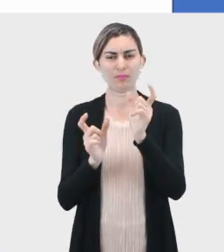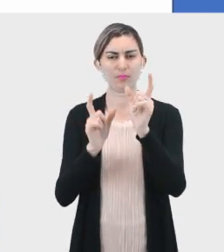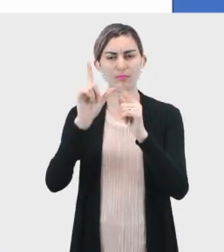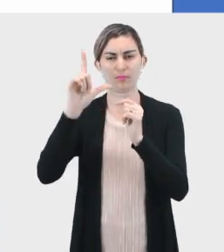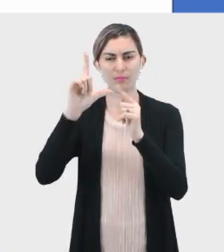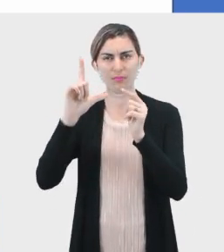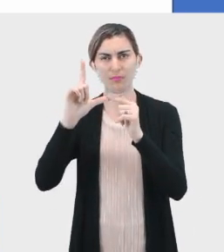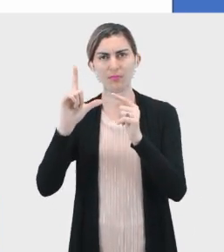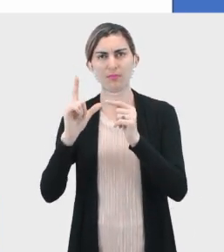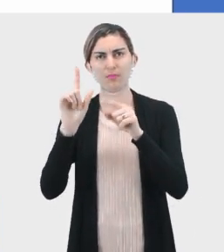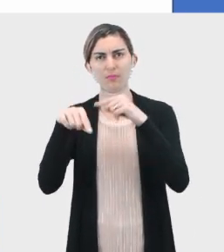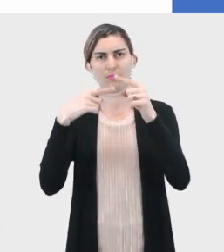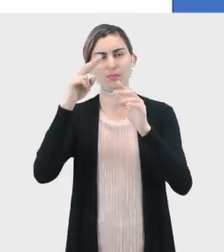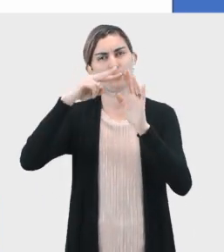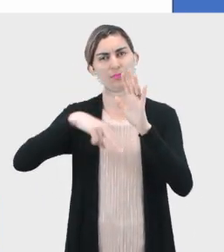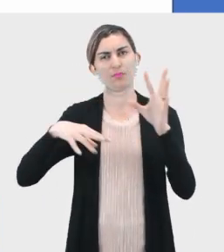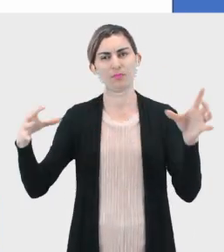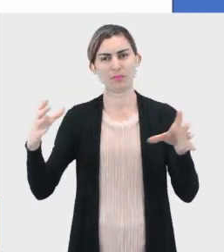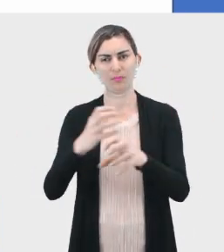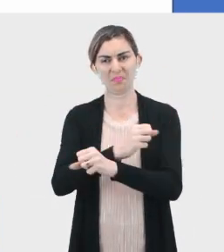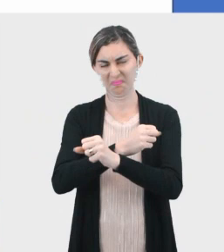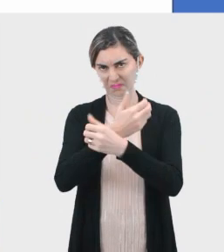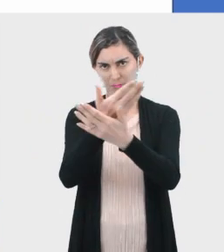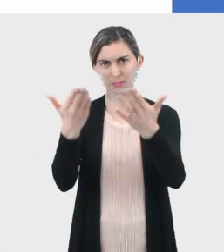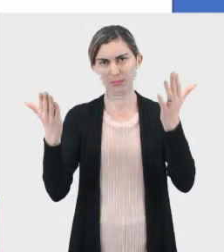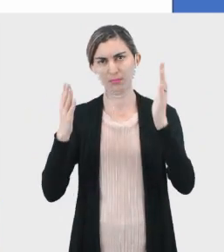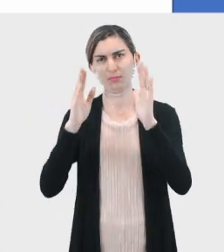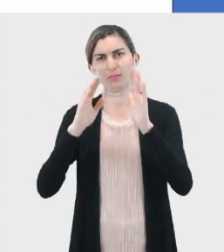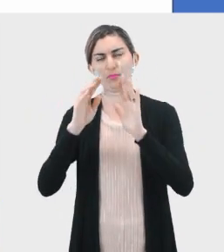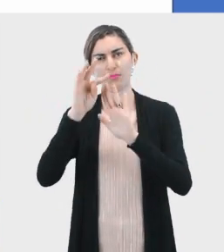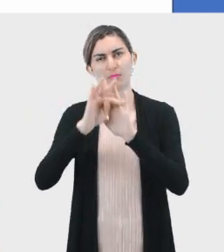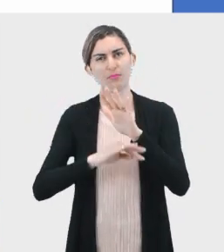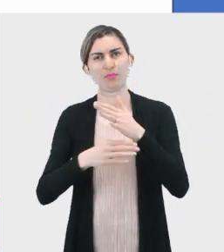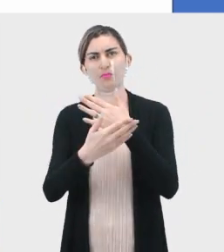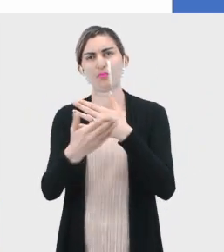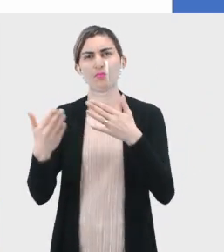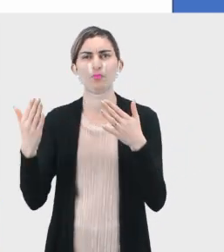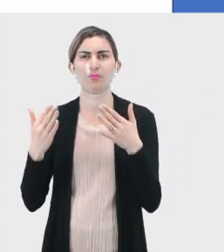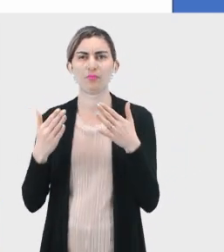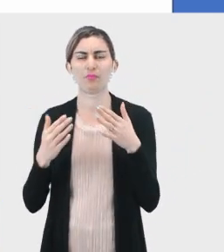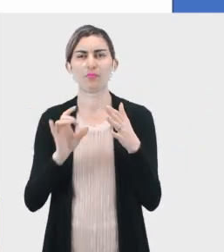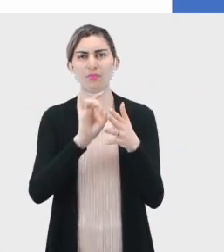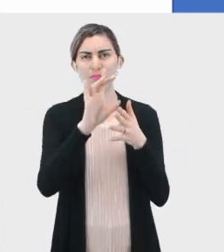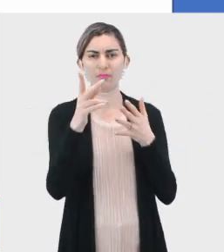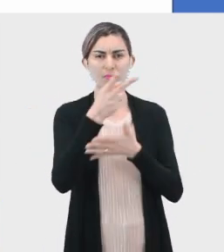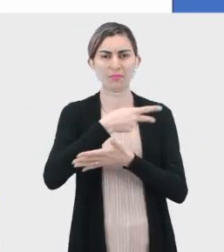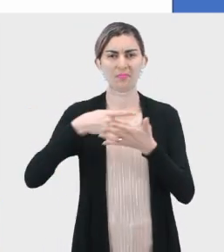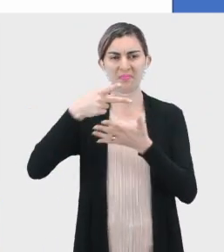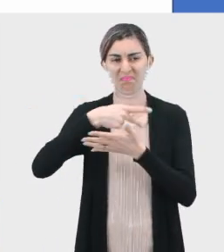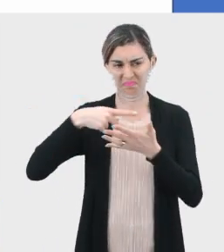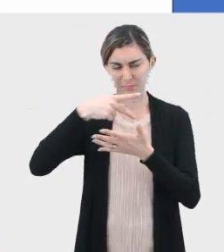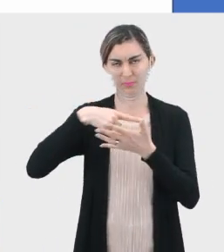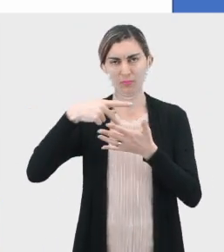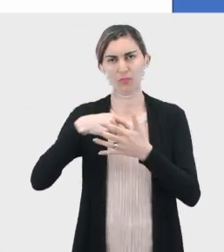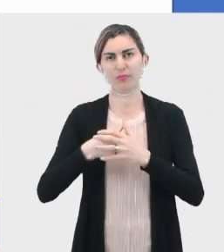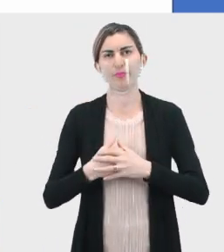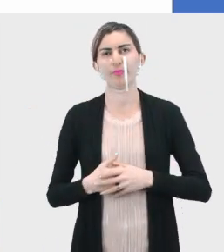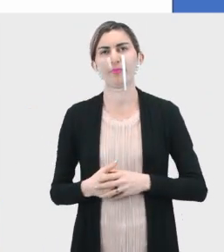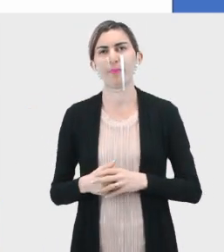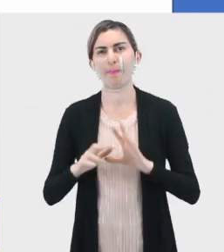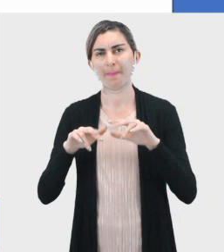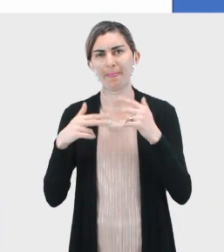e eu farei uma leitura depois completa com entonação devida para um poema.